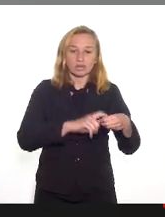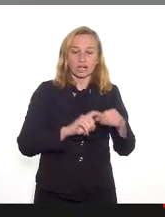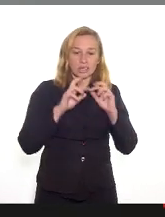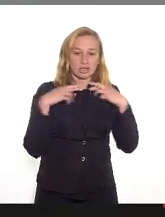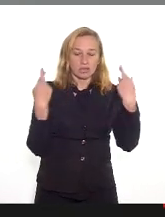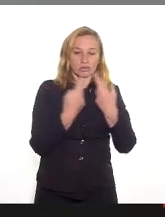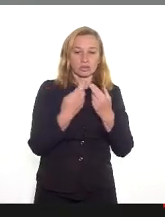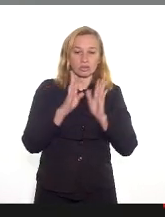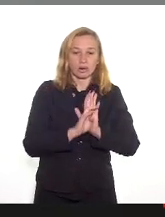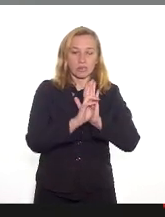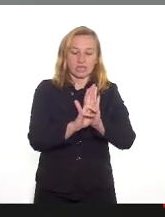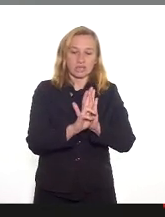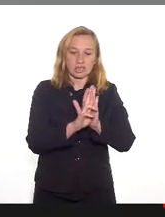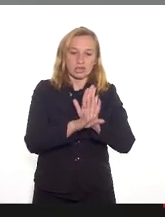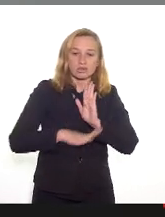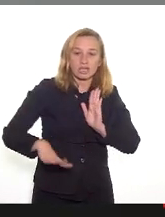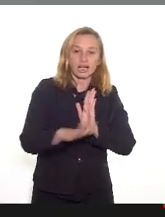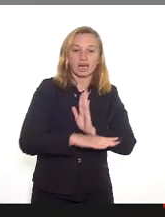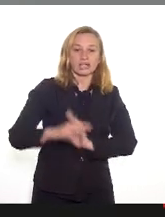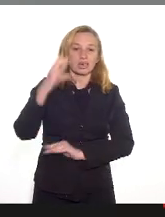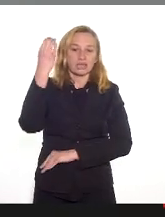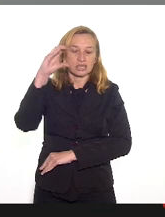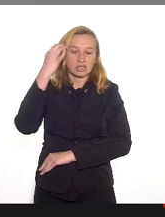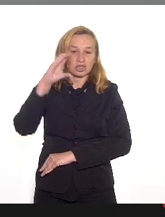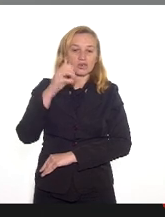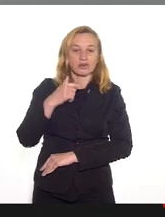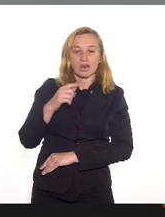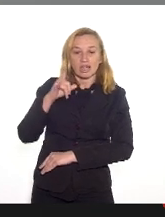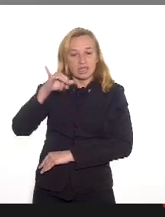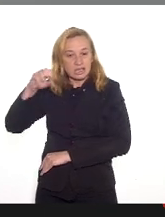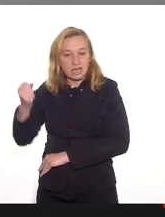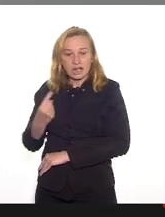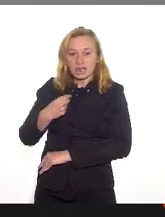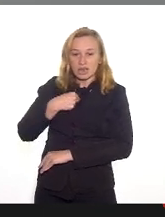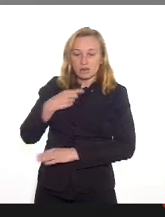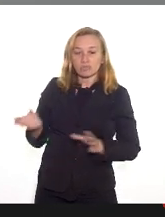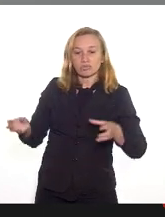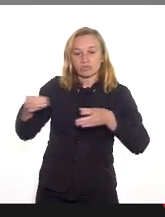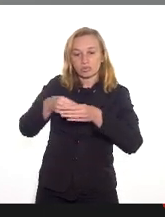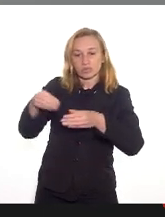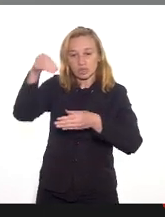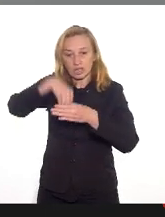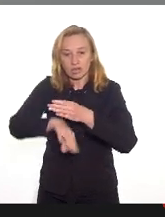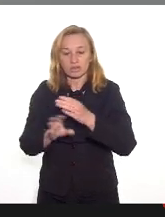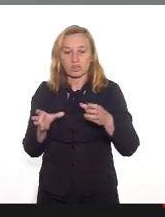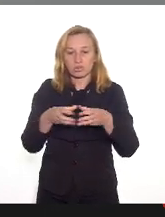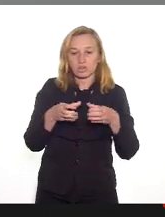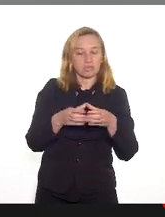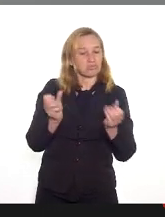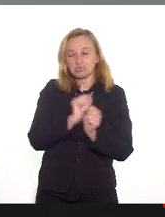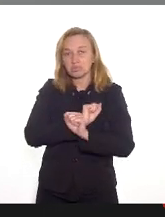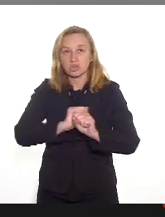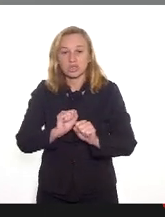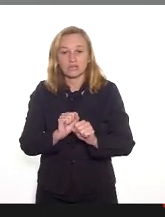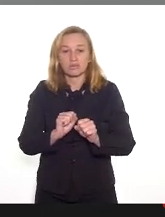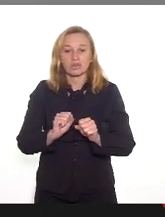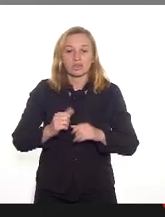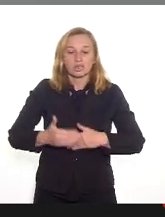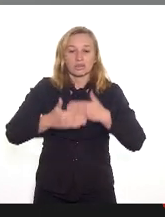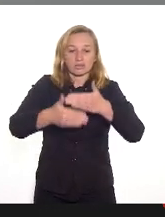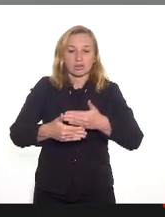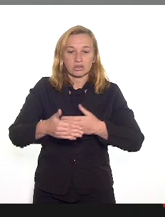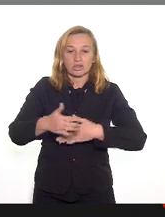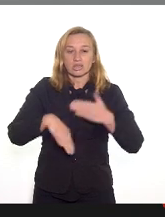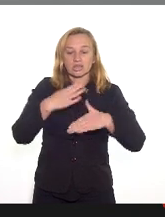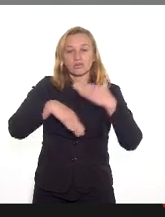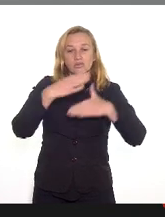com as representações do campo científico e a Célia, eu, os membros de ambas as comissões, não achamos possível avançar na agenda do